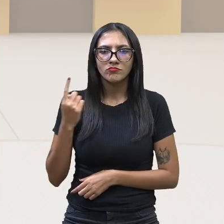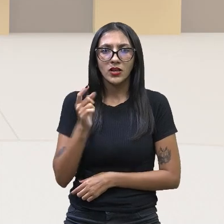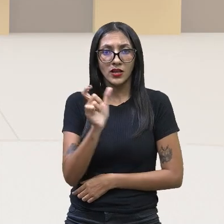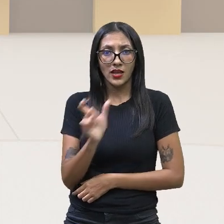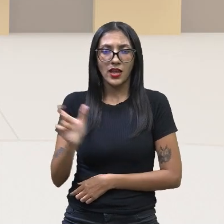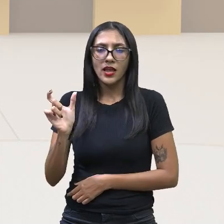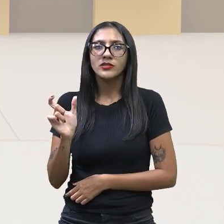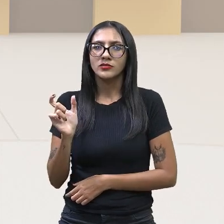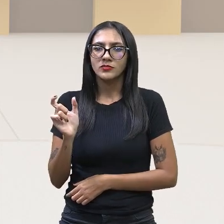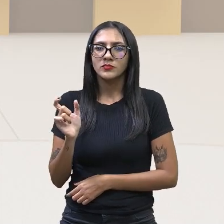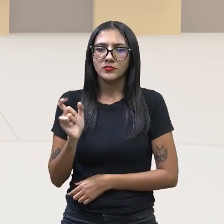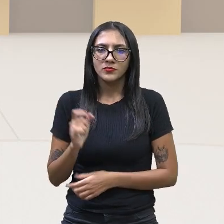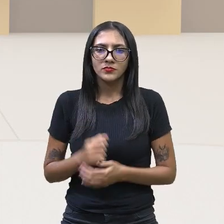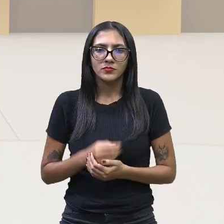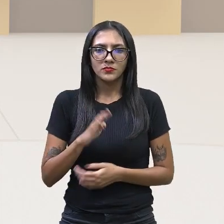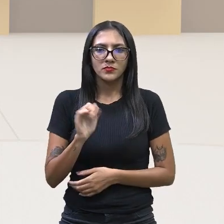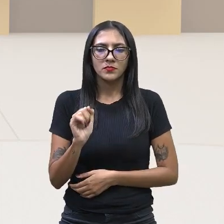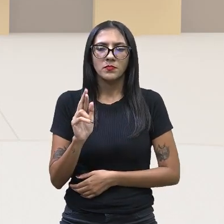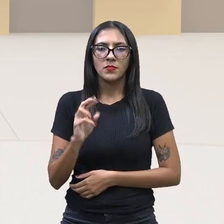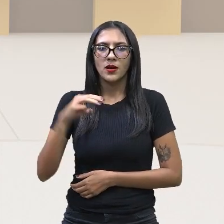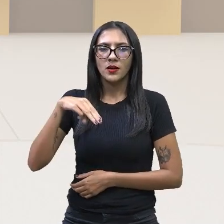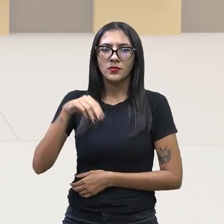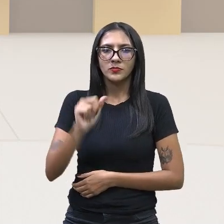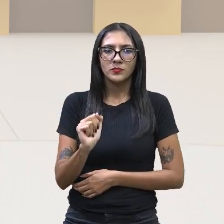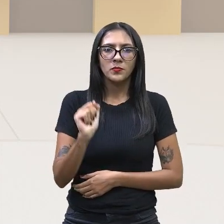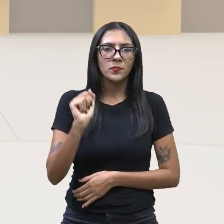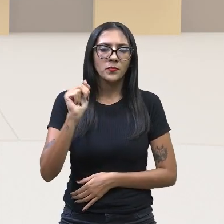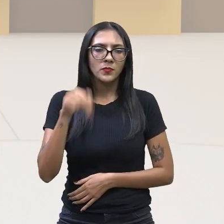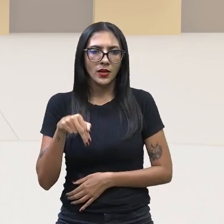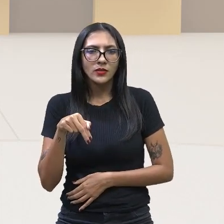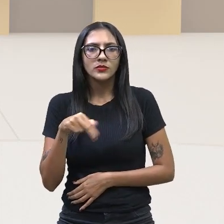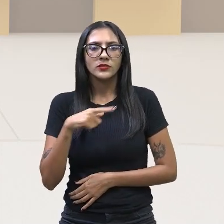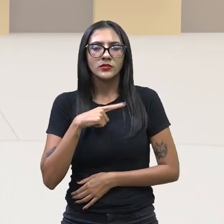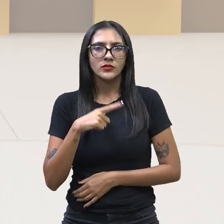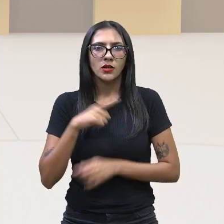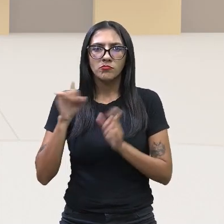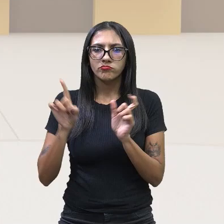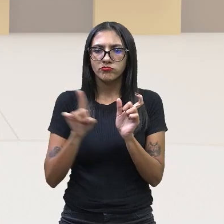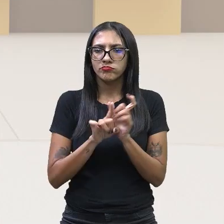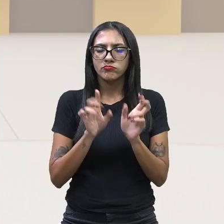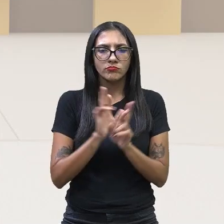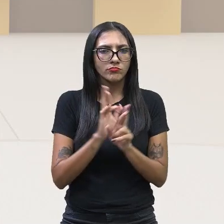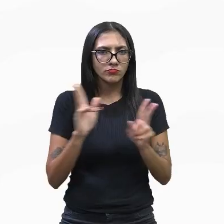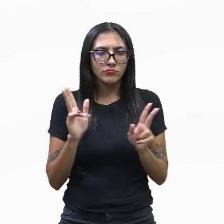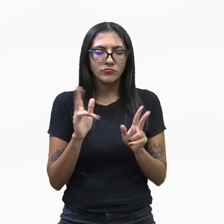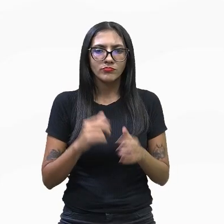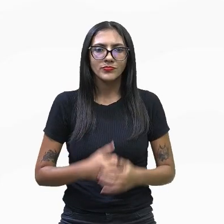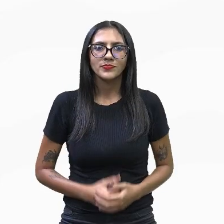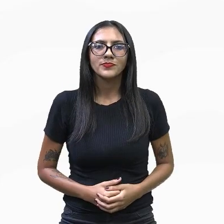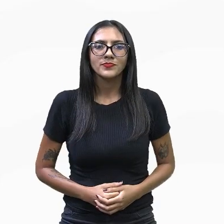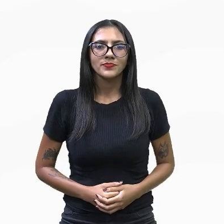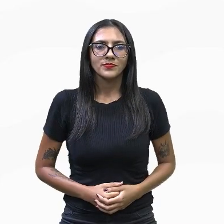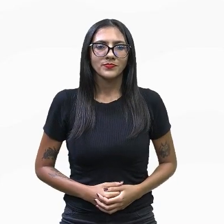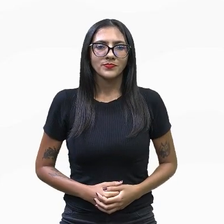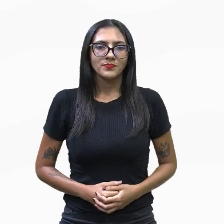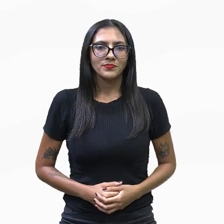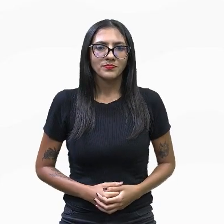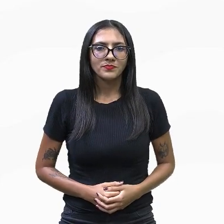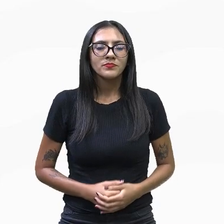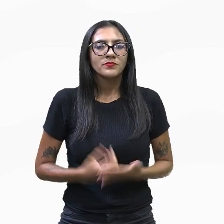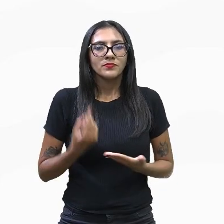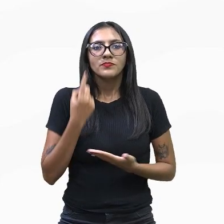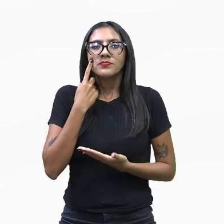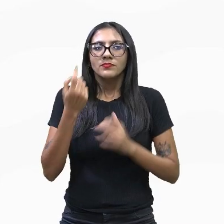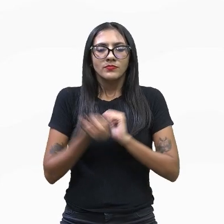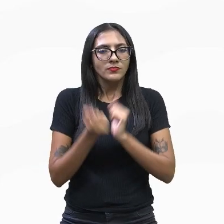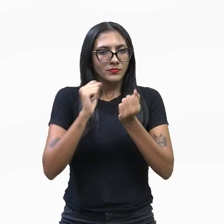palavra barman está escrito errada, porque ela tem a formação de plural diferente, como nós vamos ver agora. Vamos lá. Olha só, a formação de